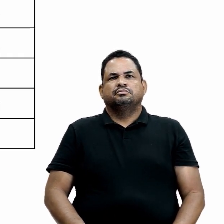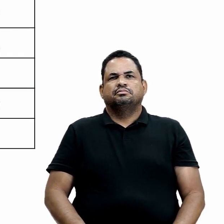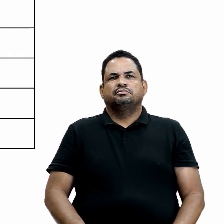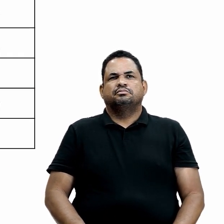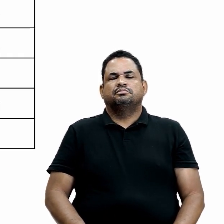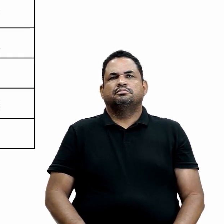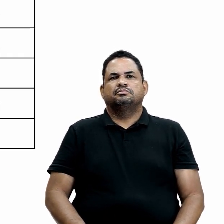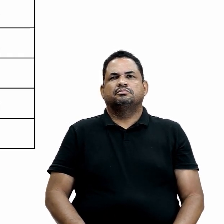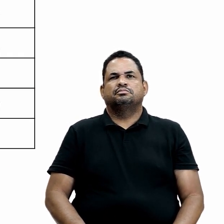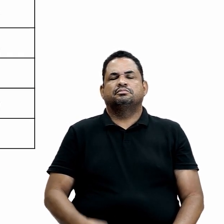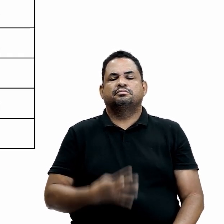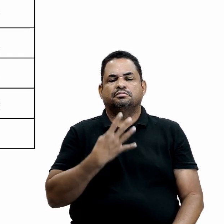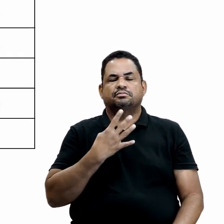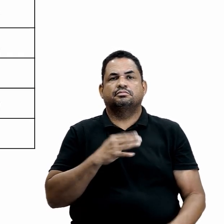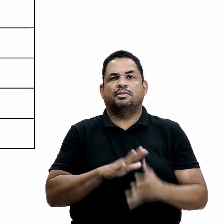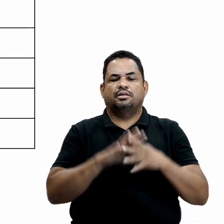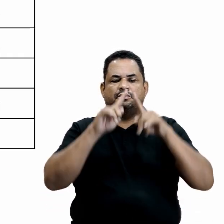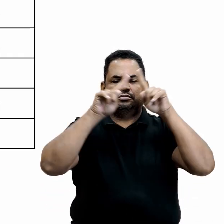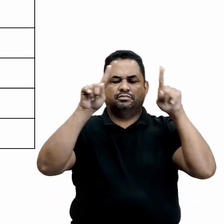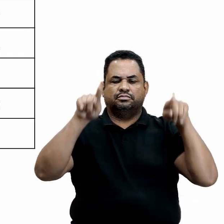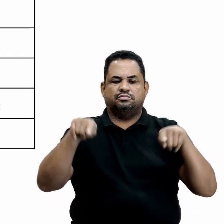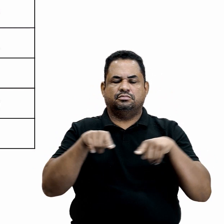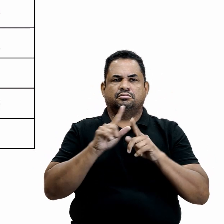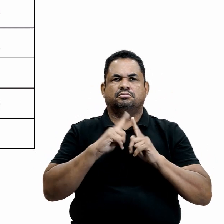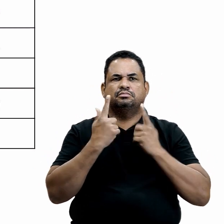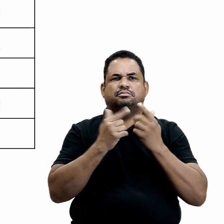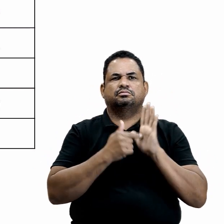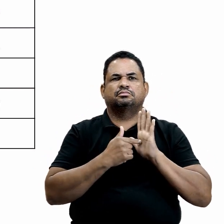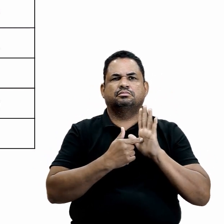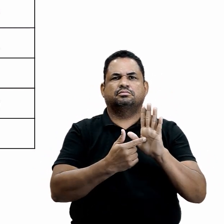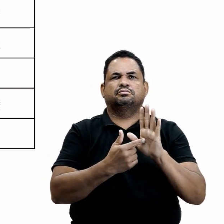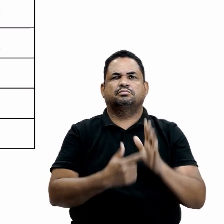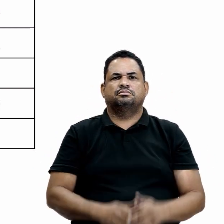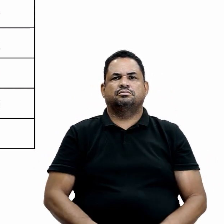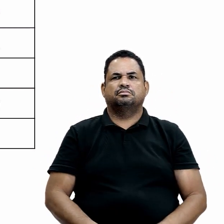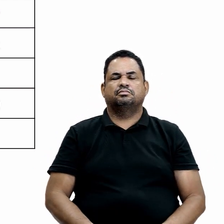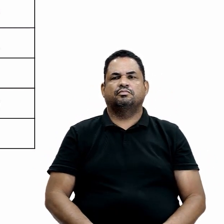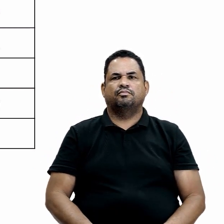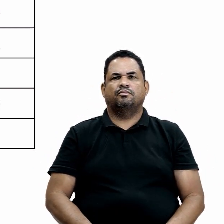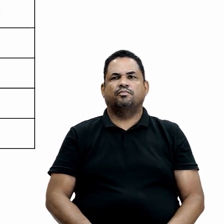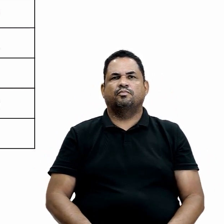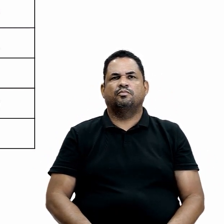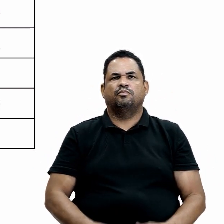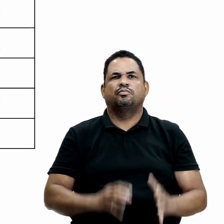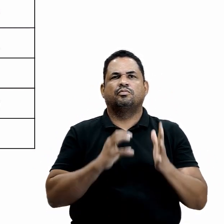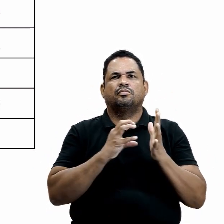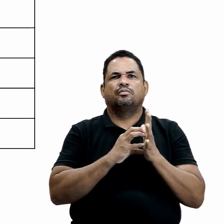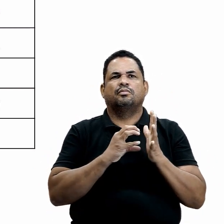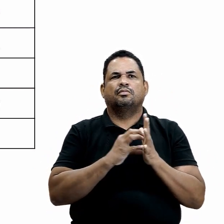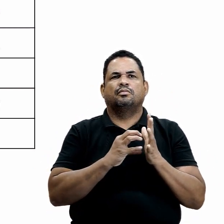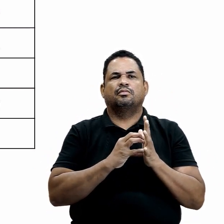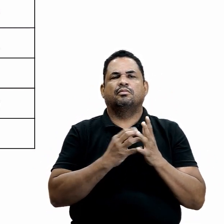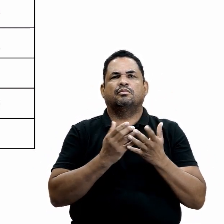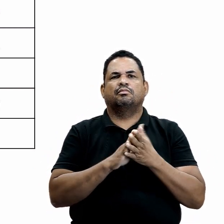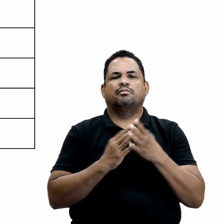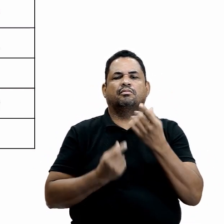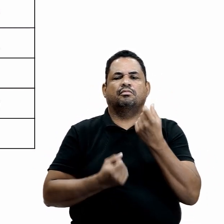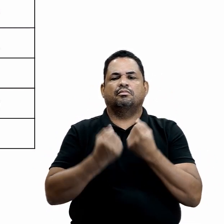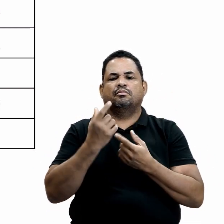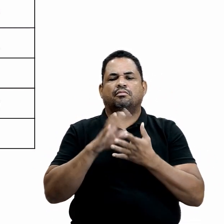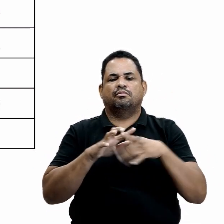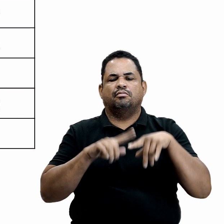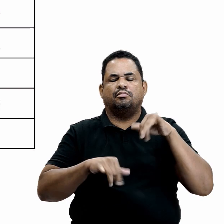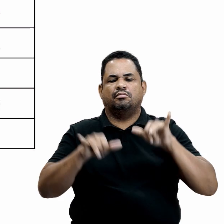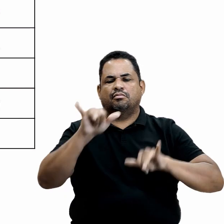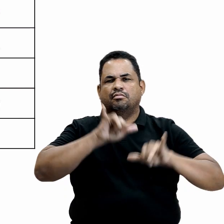Num quadro geral, apresentamos aqui os símbolos de alguns elementos